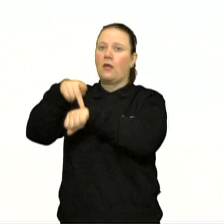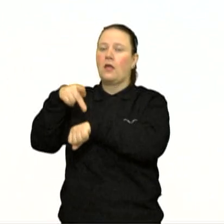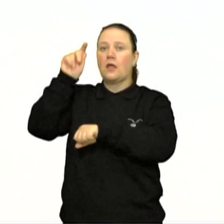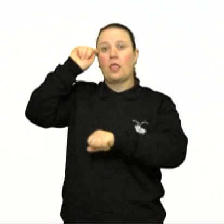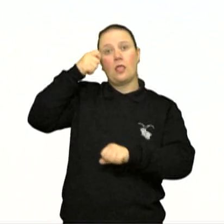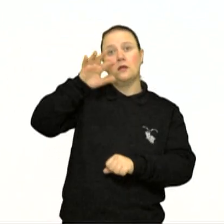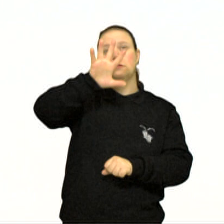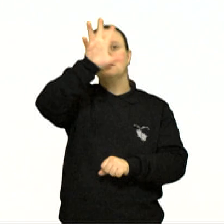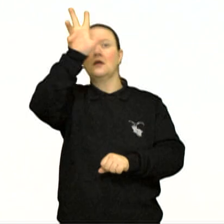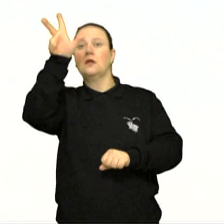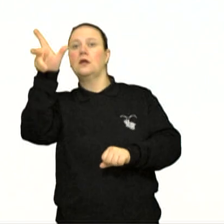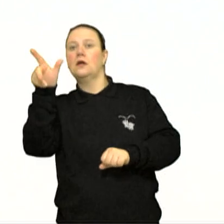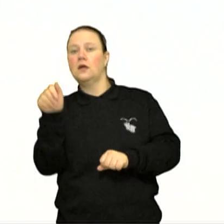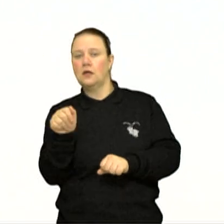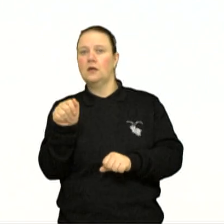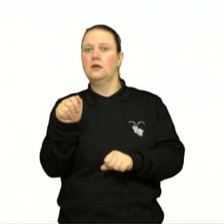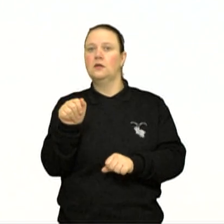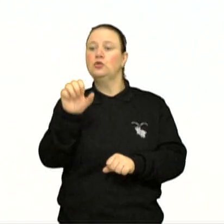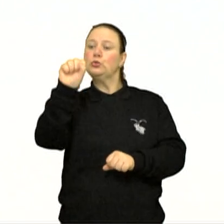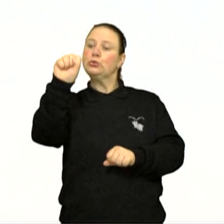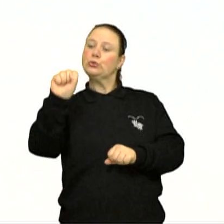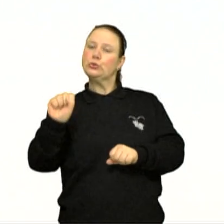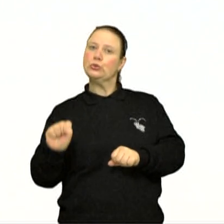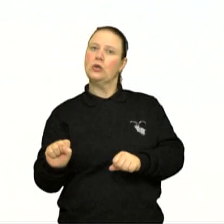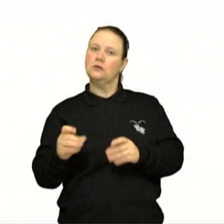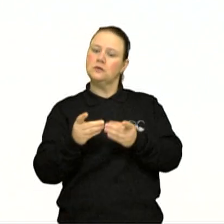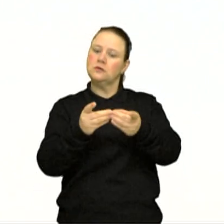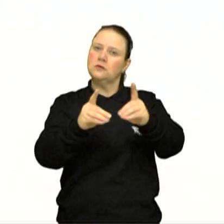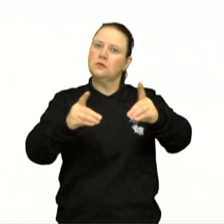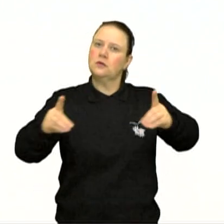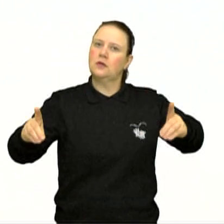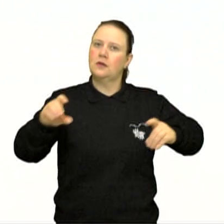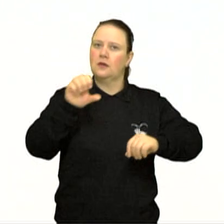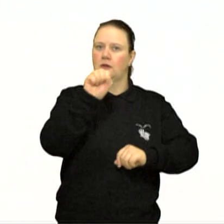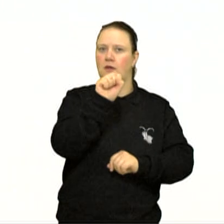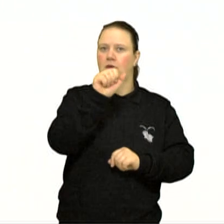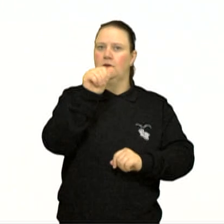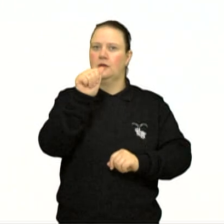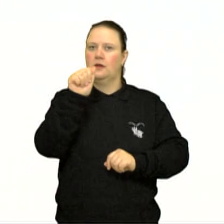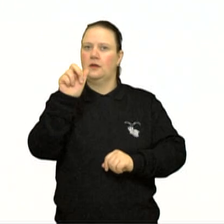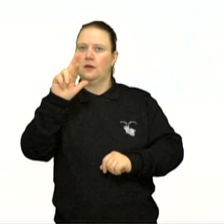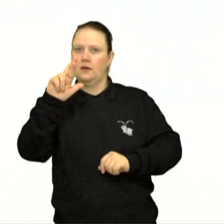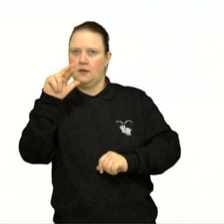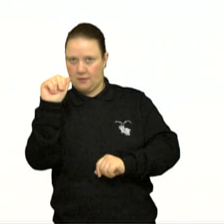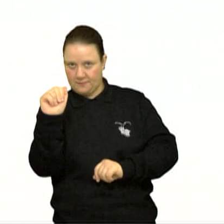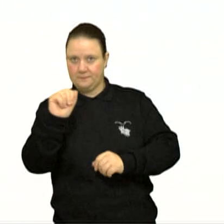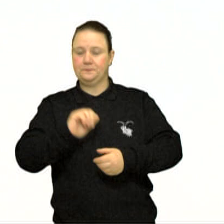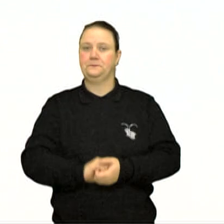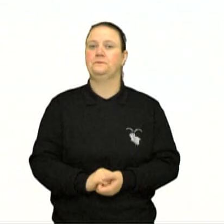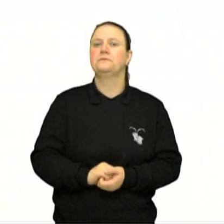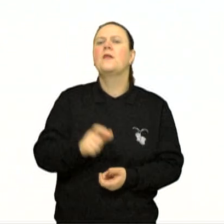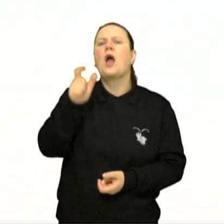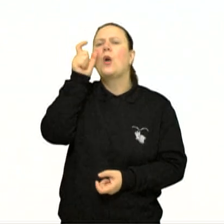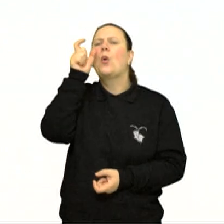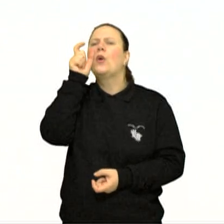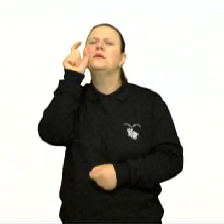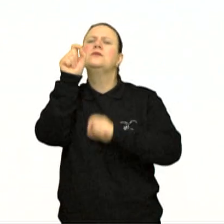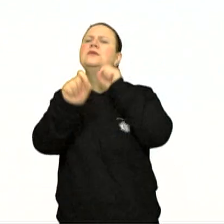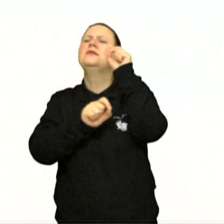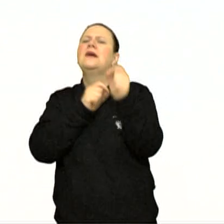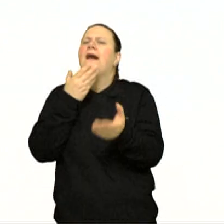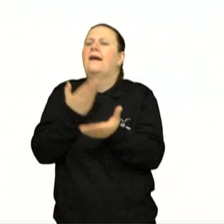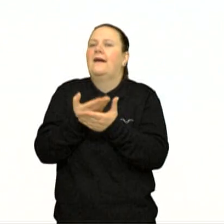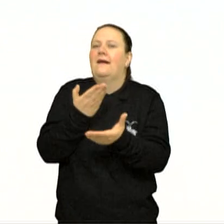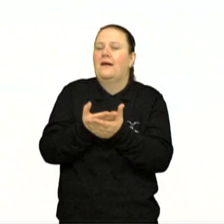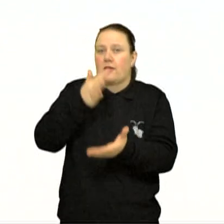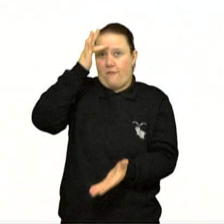Países do sul ali do deserto do Saara, beleza? Então o que a gente viu nesta aula, pessoal? A